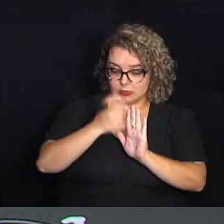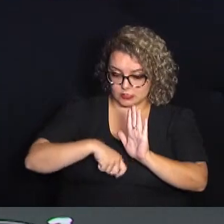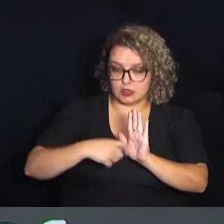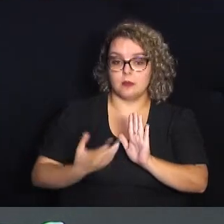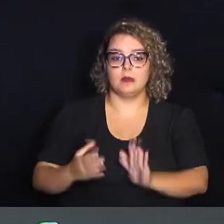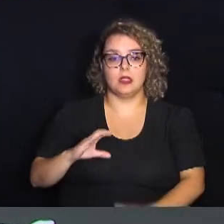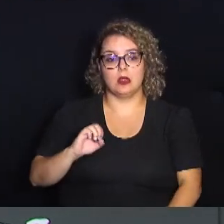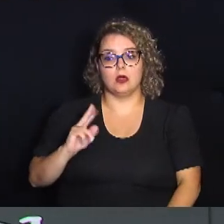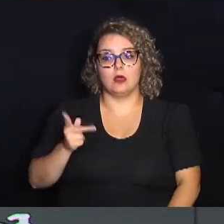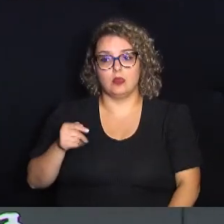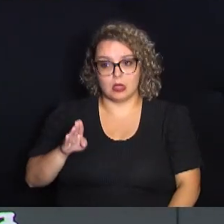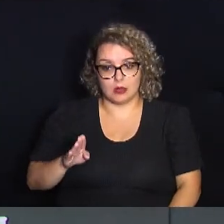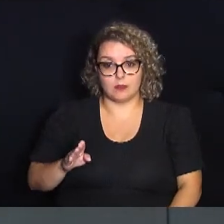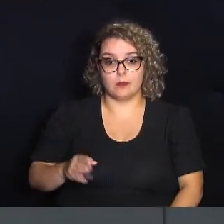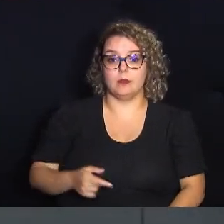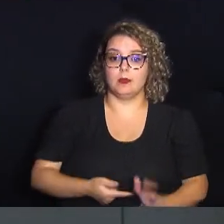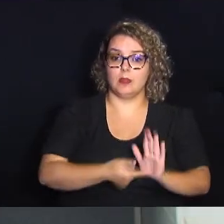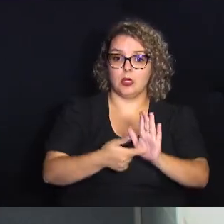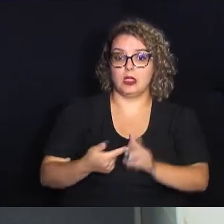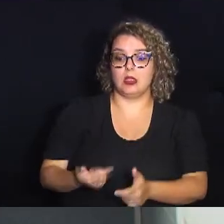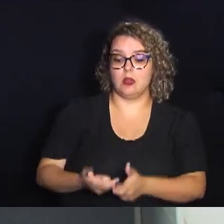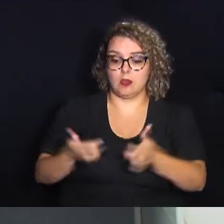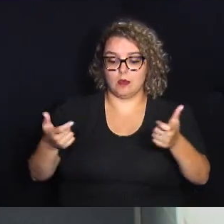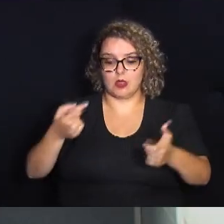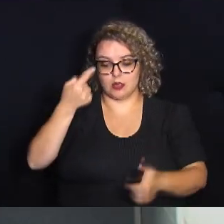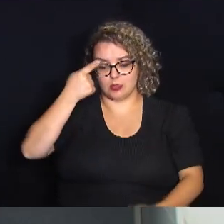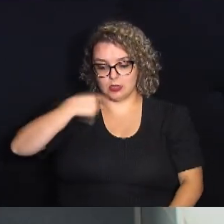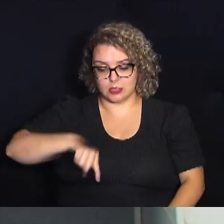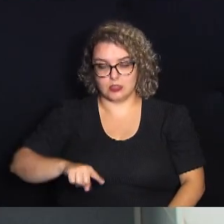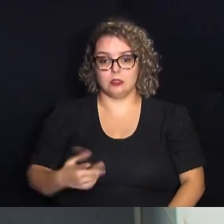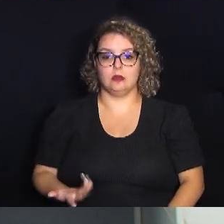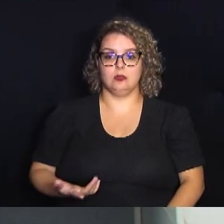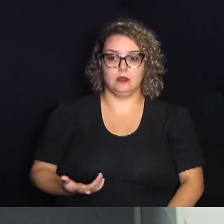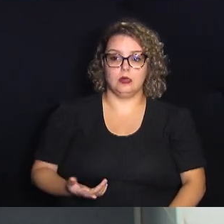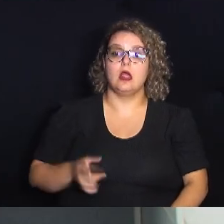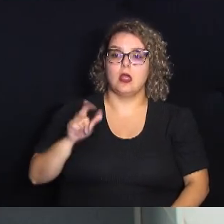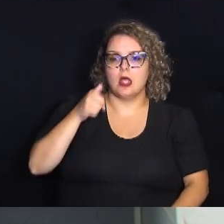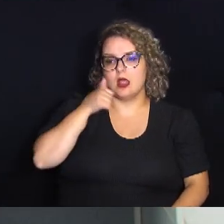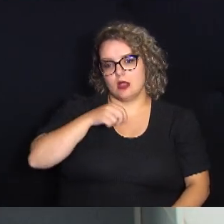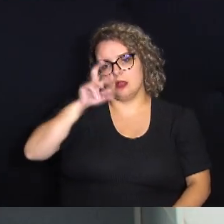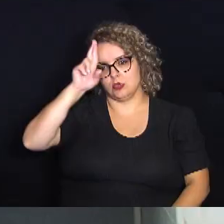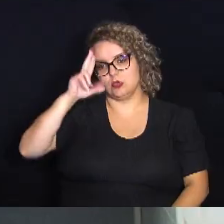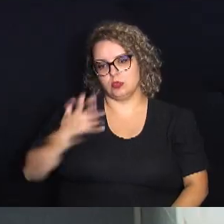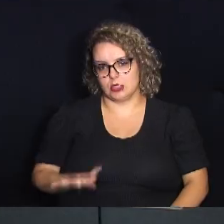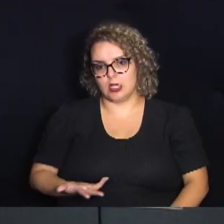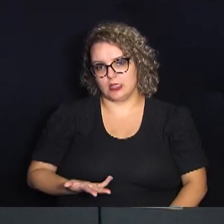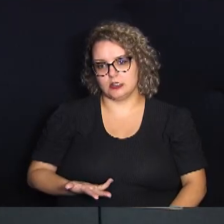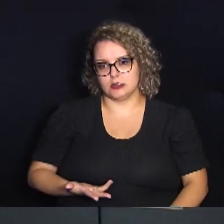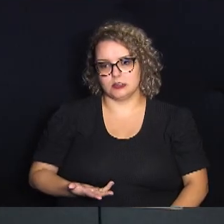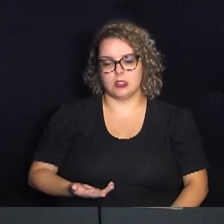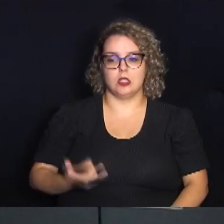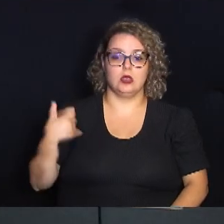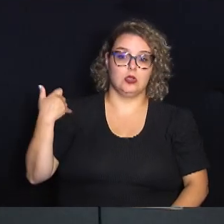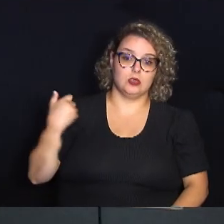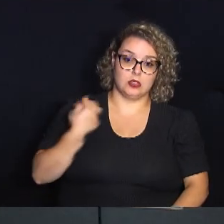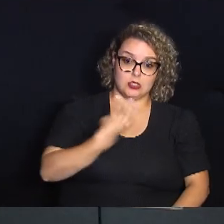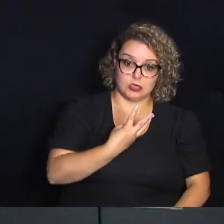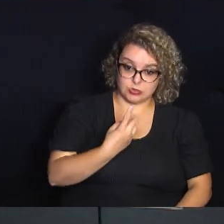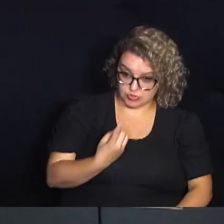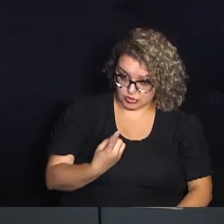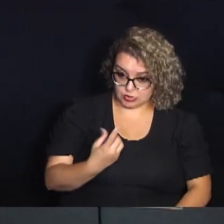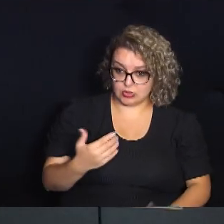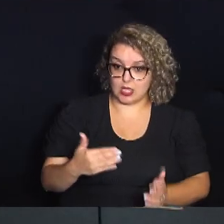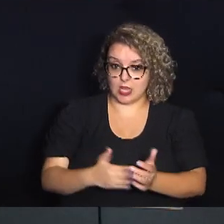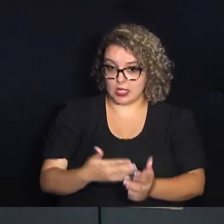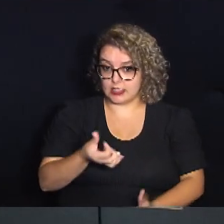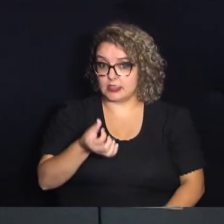pela Coab mostra que o perfil da maioria das famílias são chefiadas por mulheres com faixa etária de pessoas de